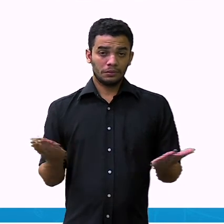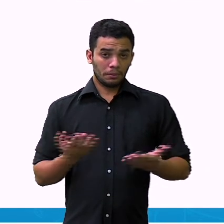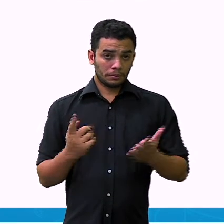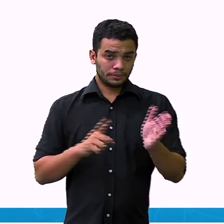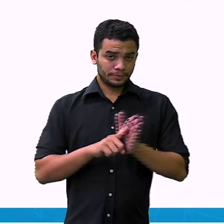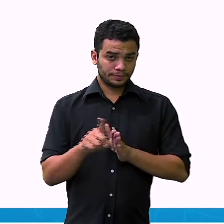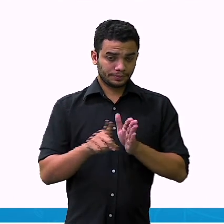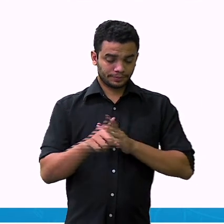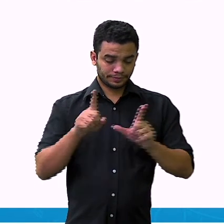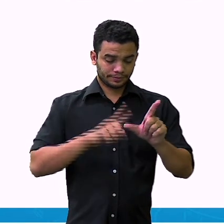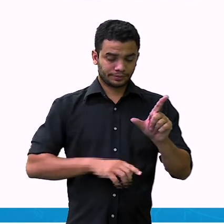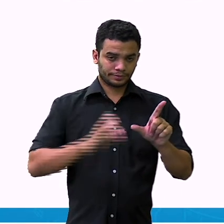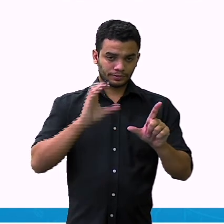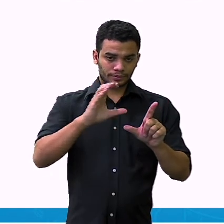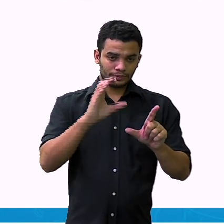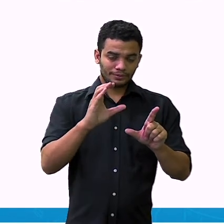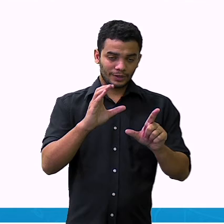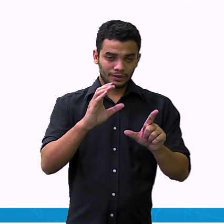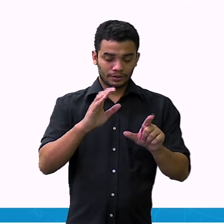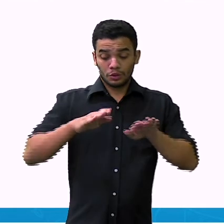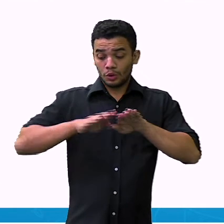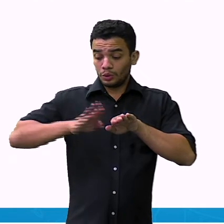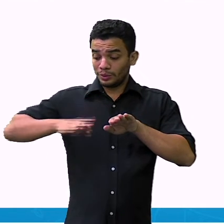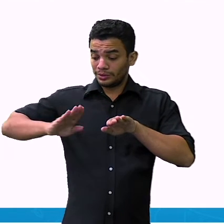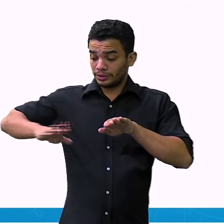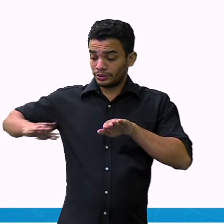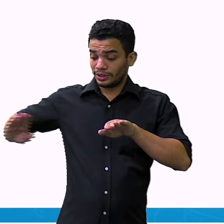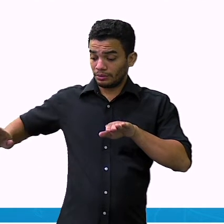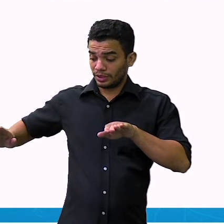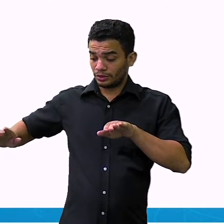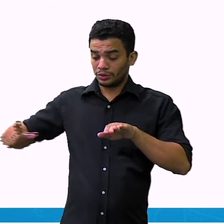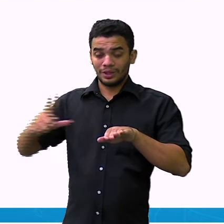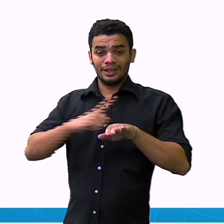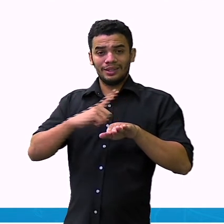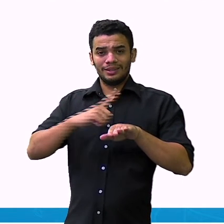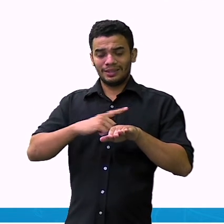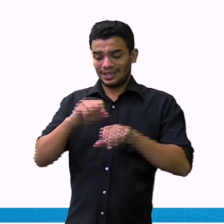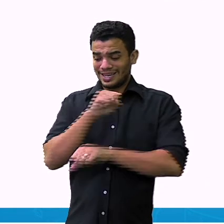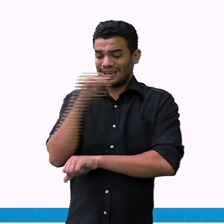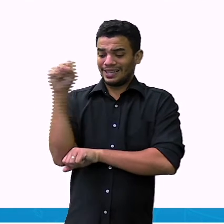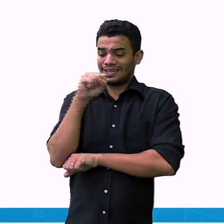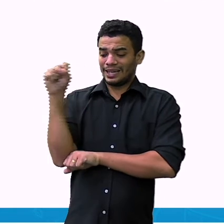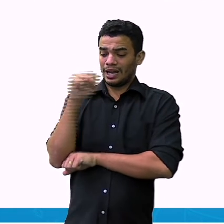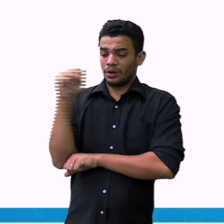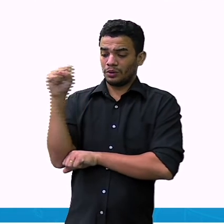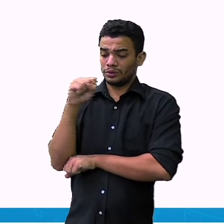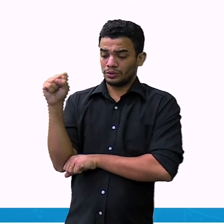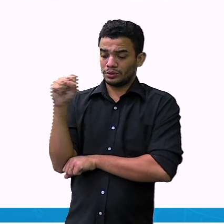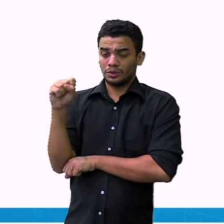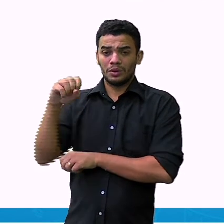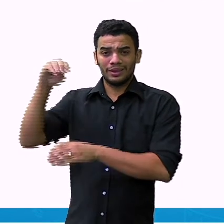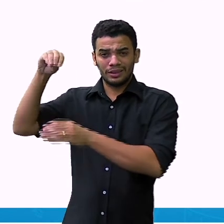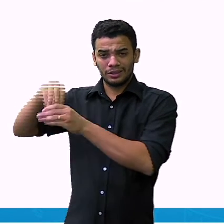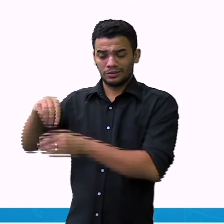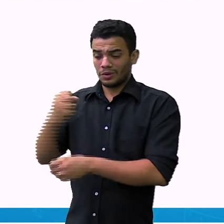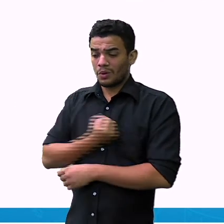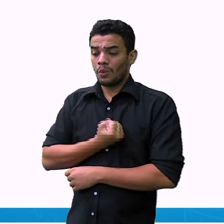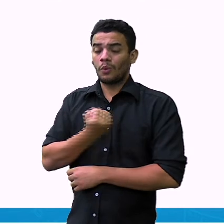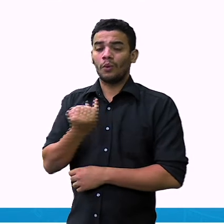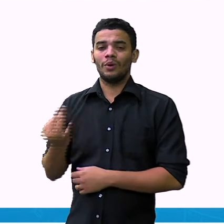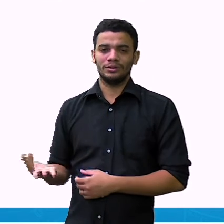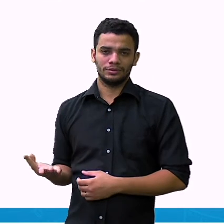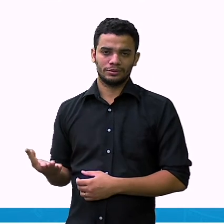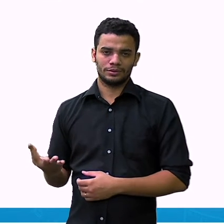Quantos carros estão no estacionamento? Agora eu preciso fazer a somatória, ou seja, eu